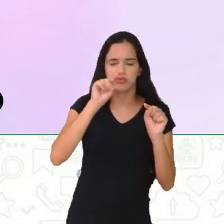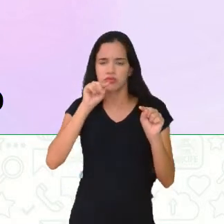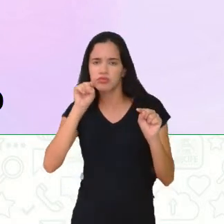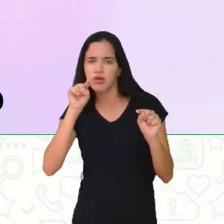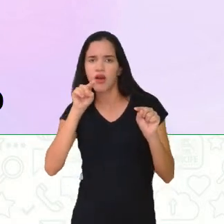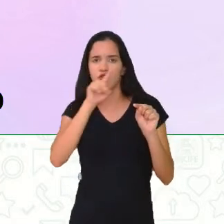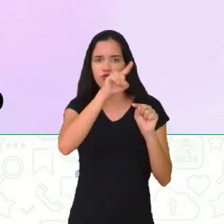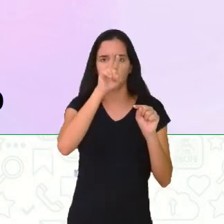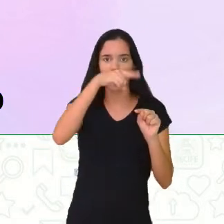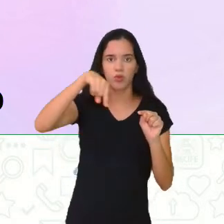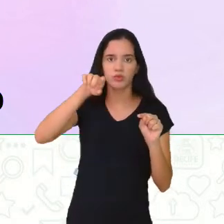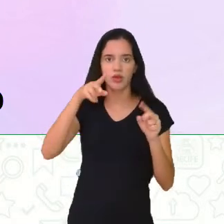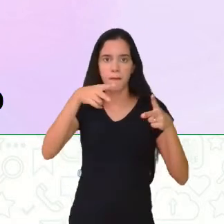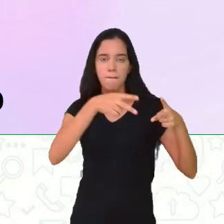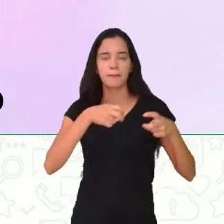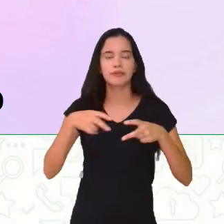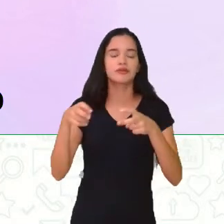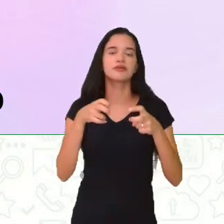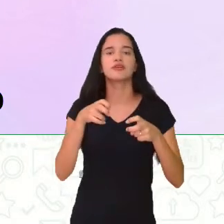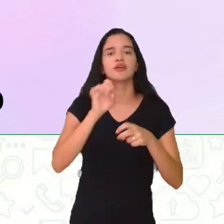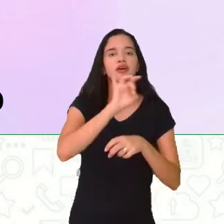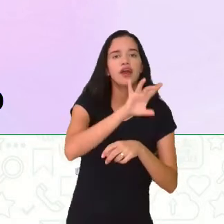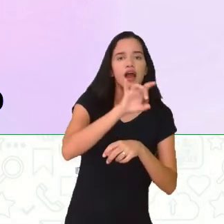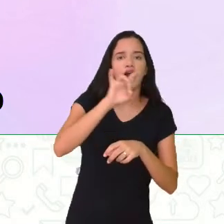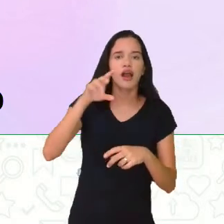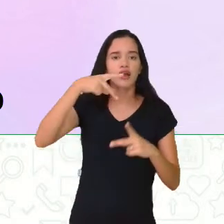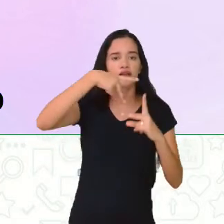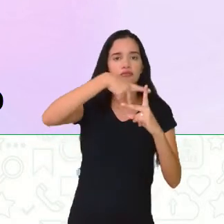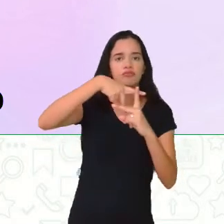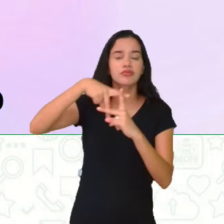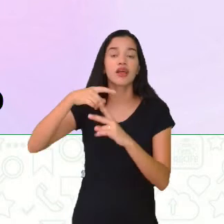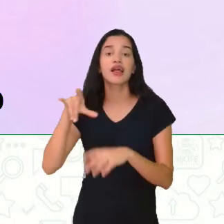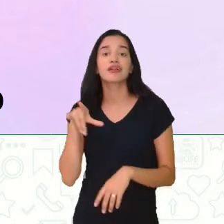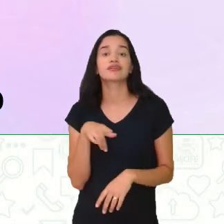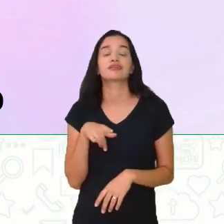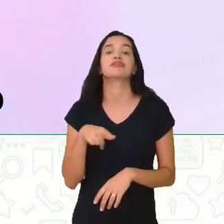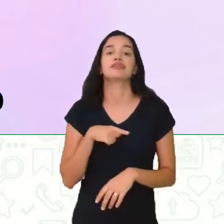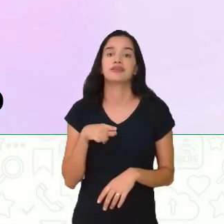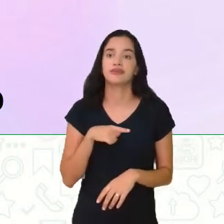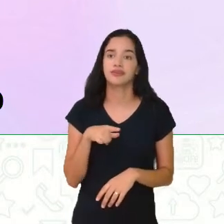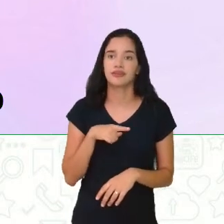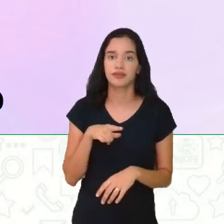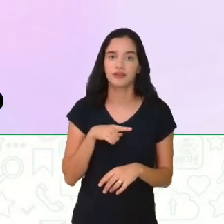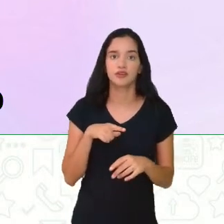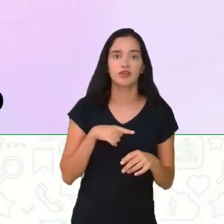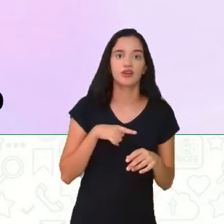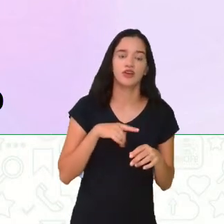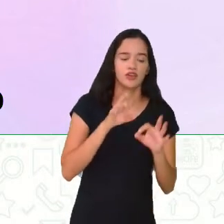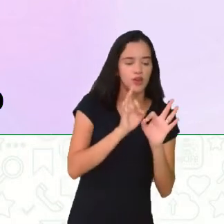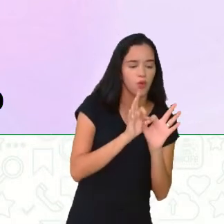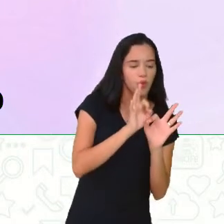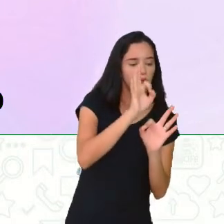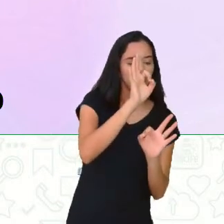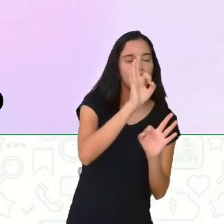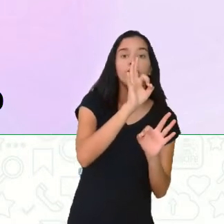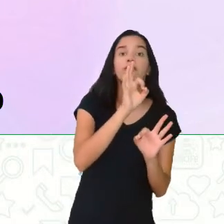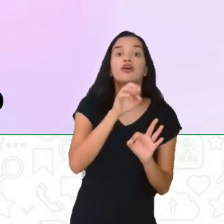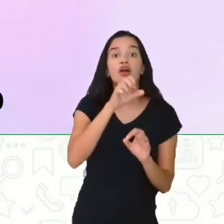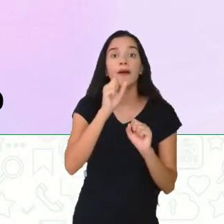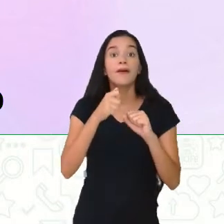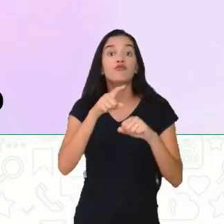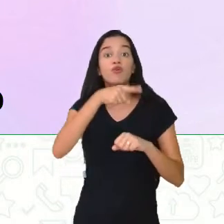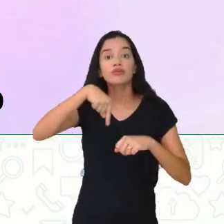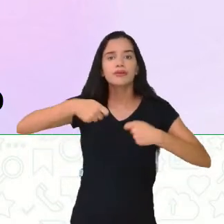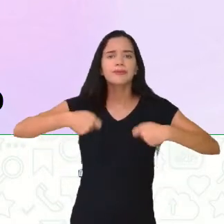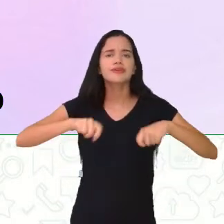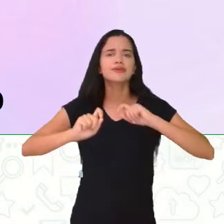vai perceber que cada quadradinho tem um lado, né, que é o contorno, tá? E você só